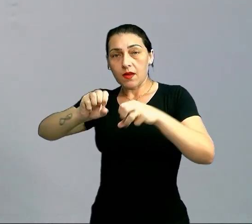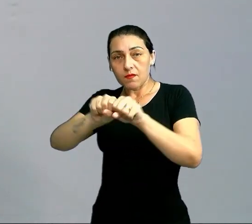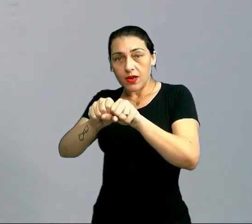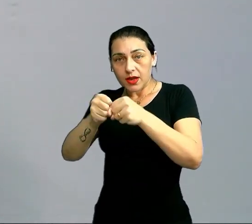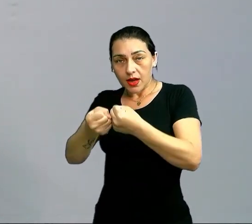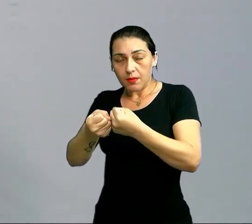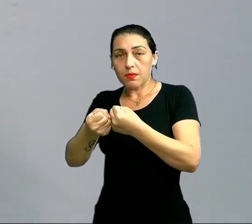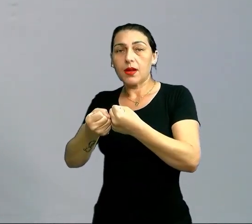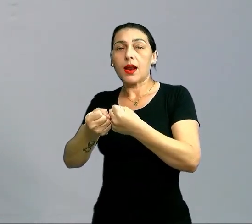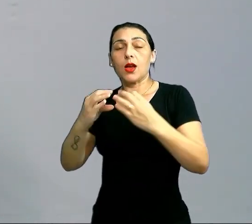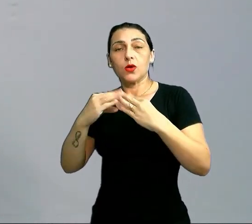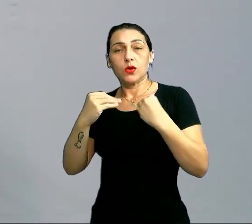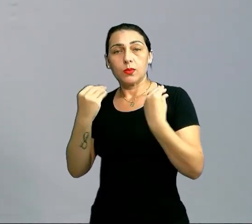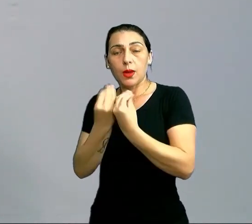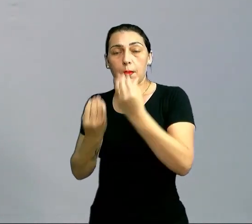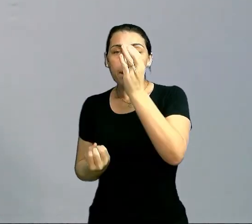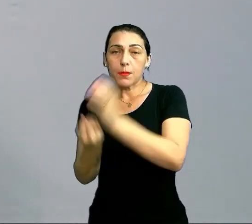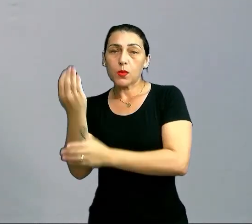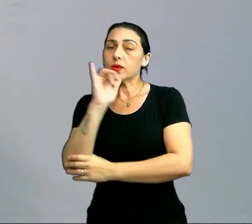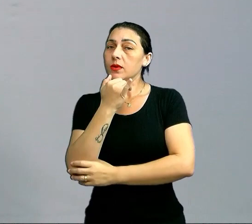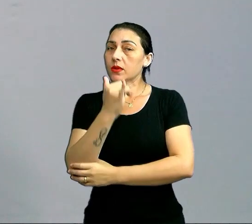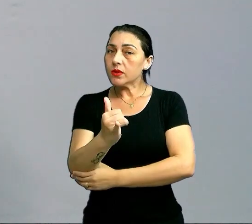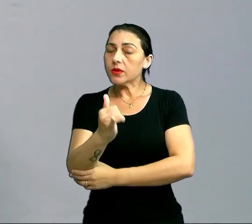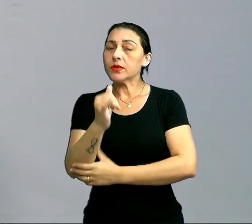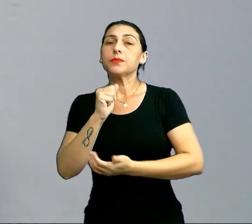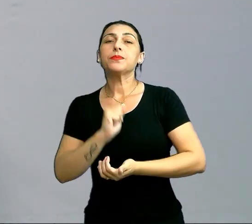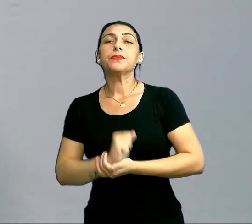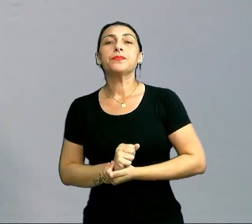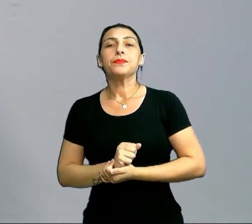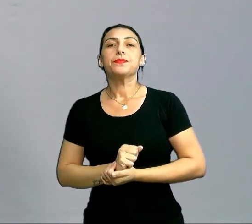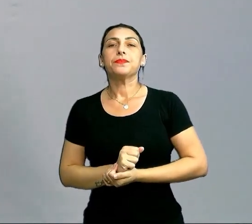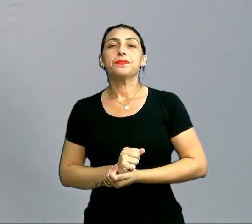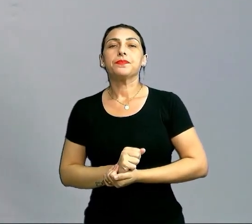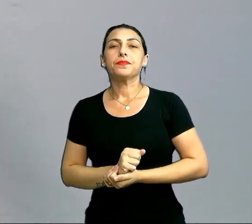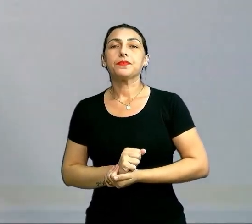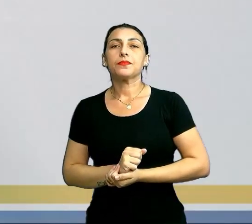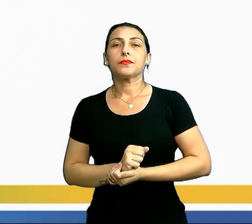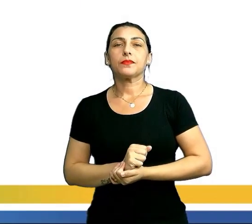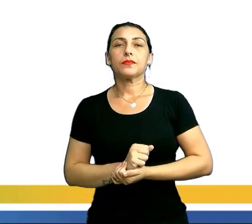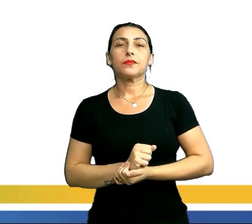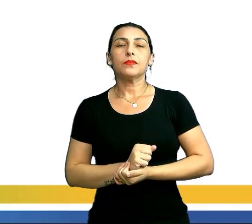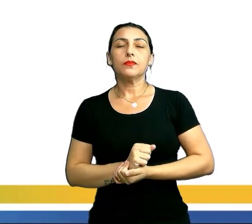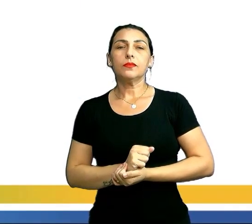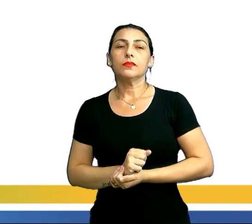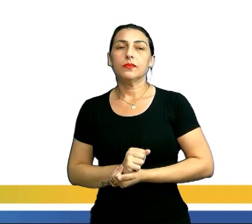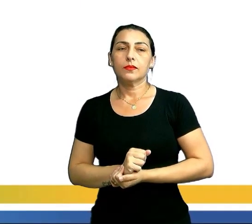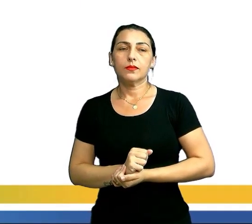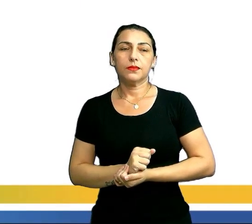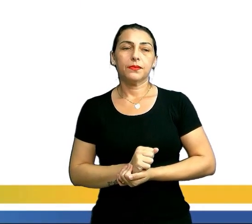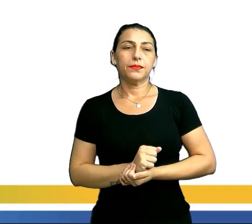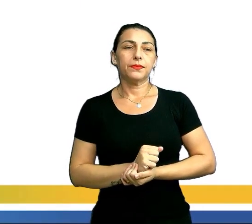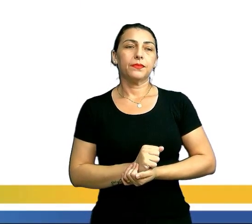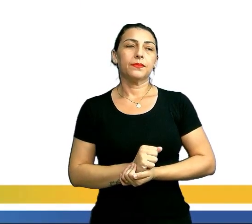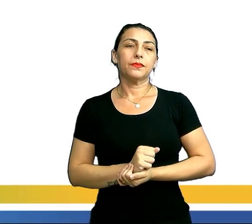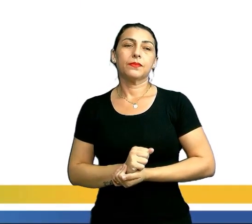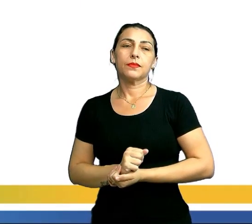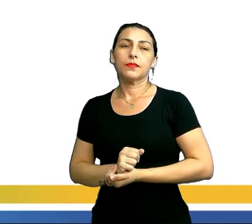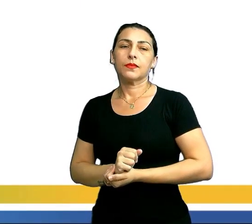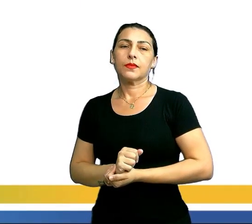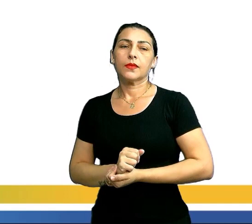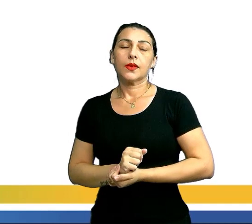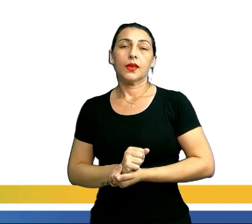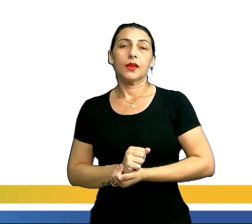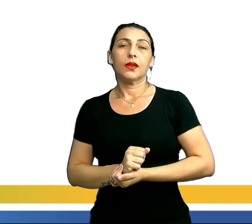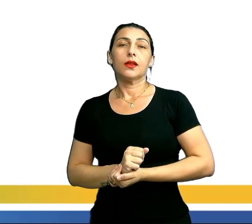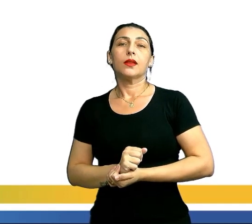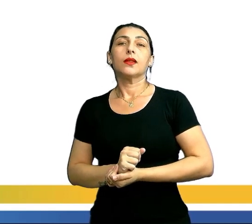compostos para produzir energia. Ok? Vamos voltar para a questão.